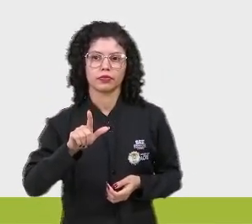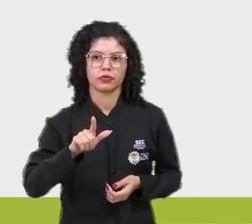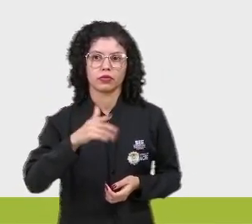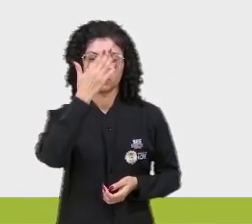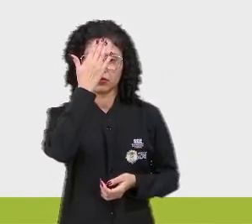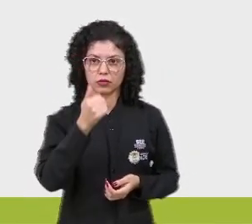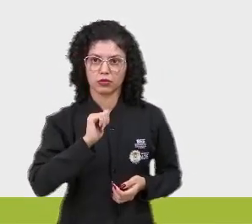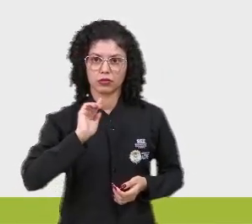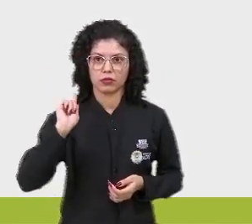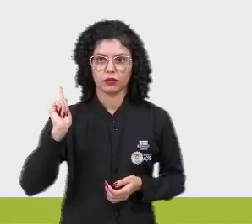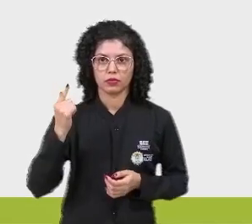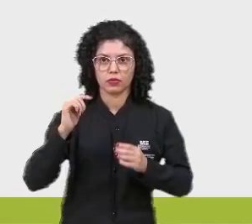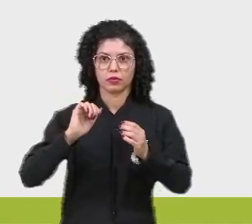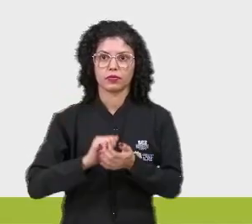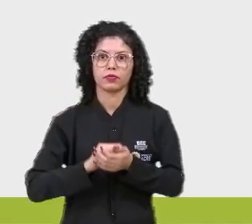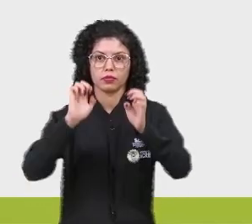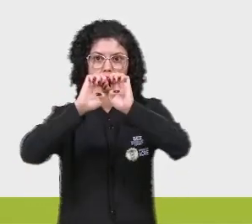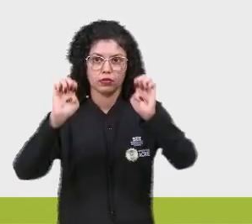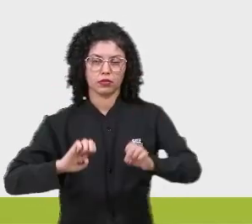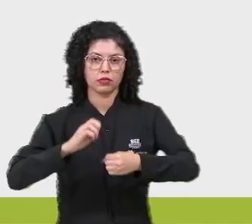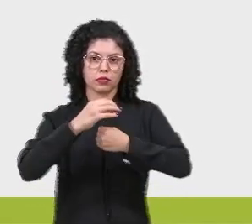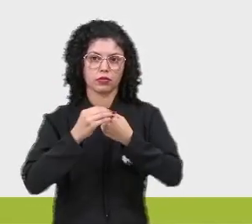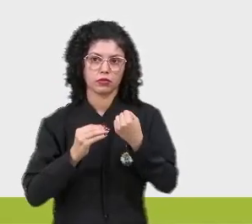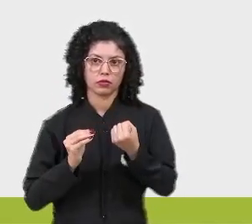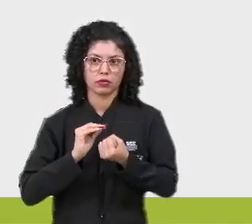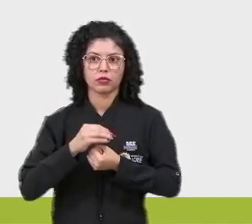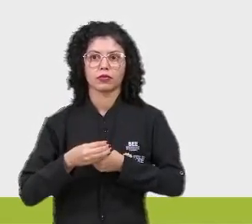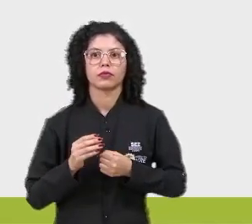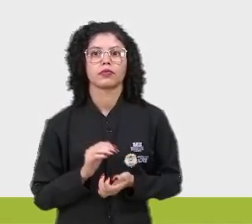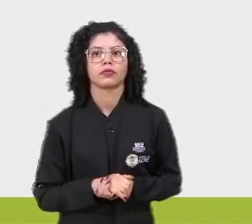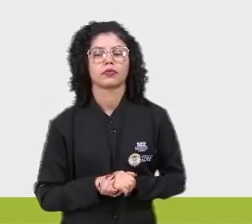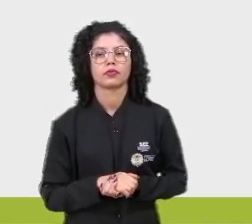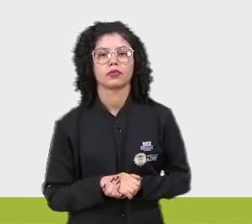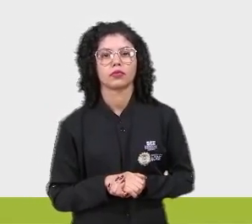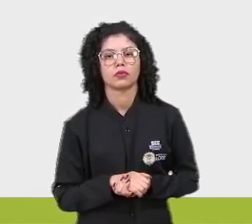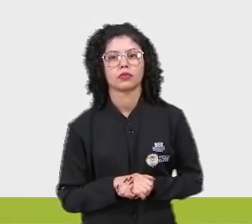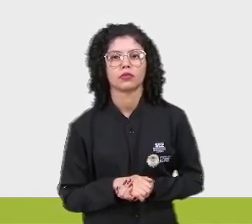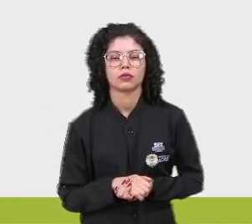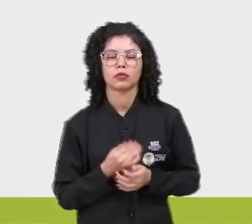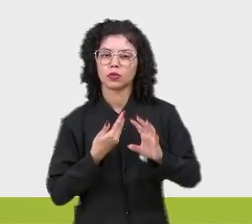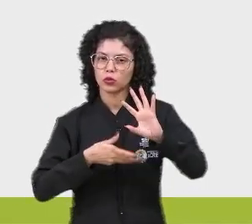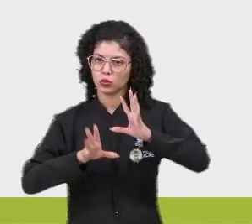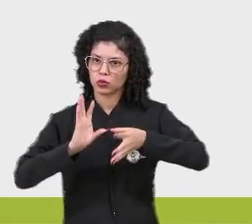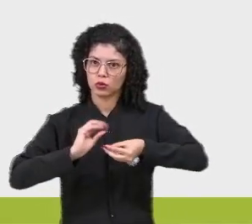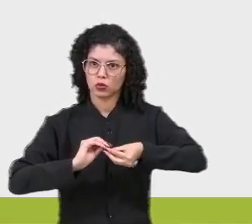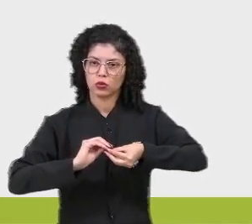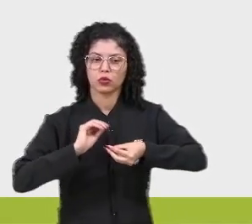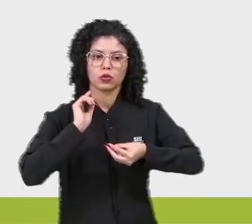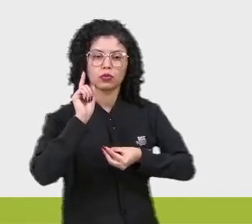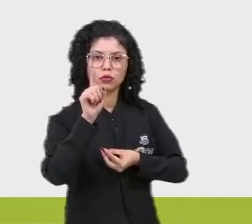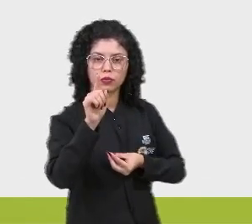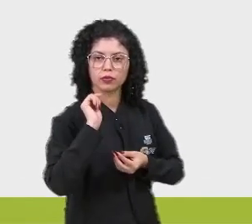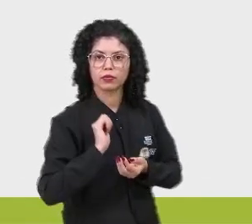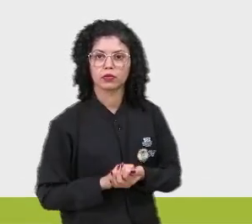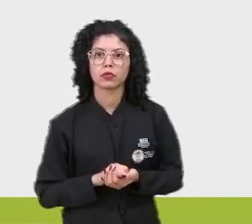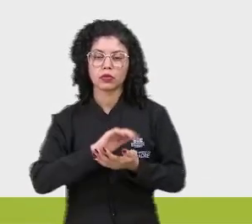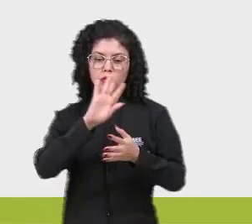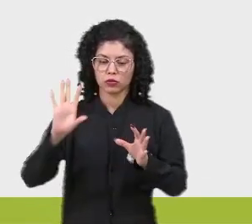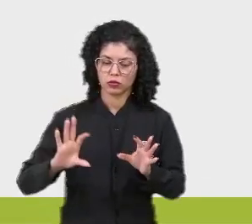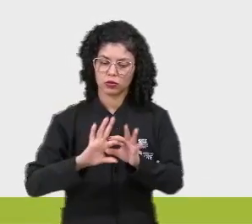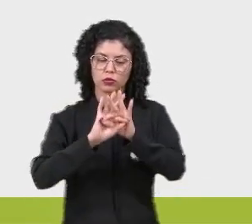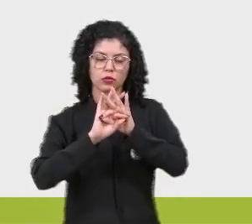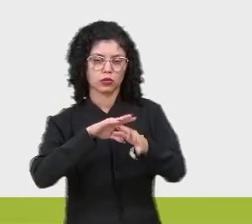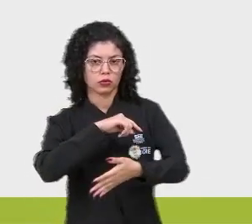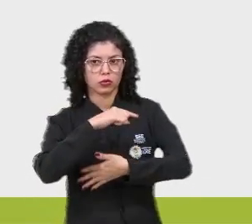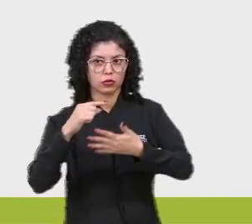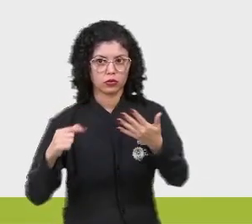estipular a geometria da molécula, tá? Então, eu coloquei ele bem resumido para vocês, tipos de